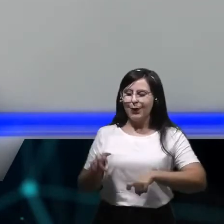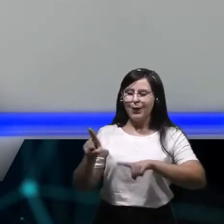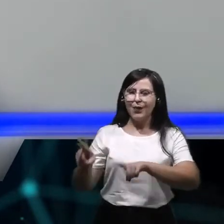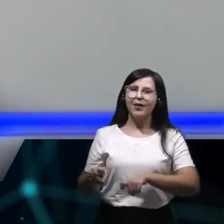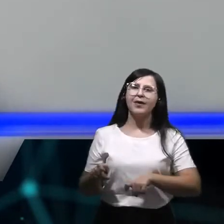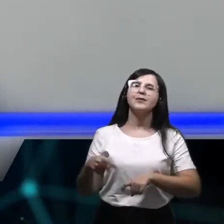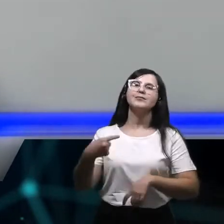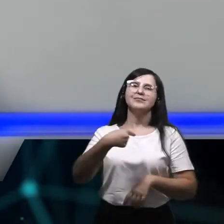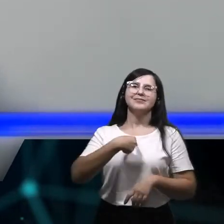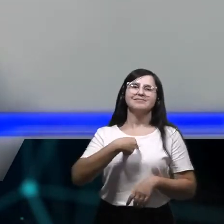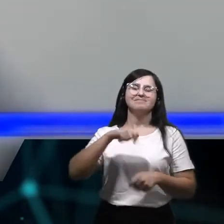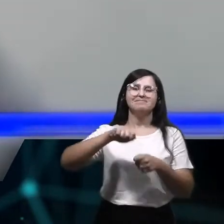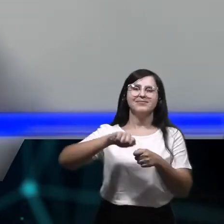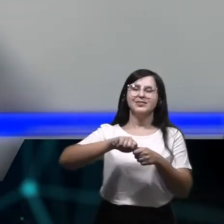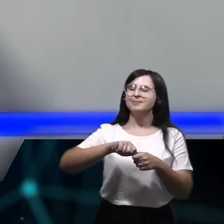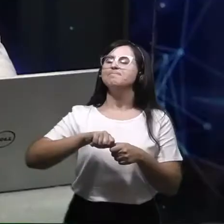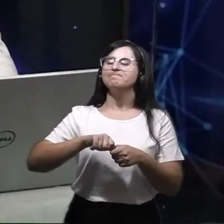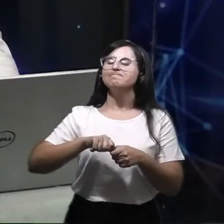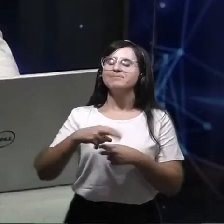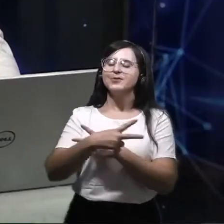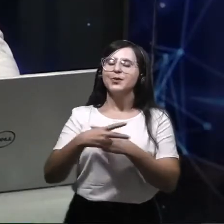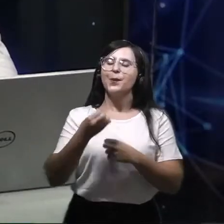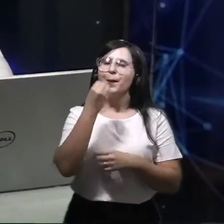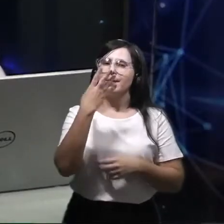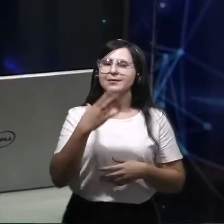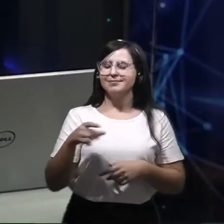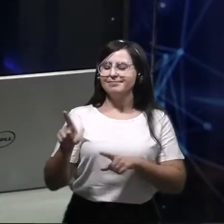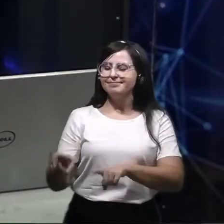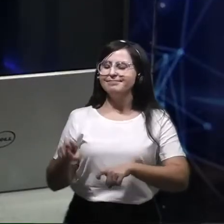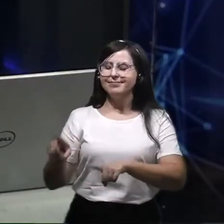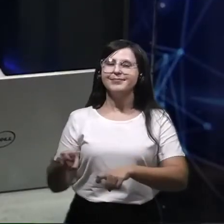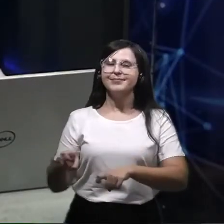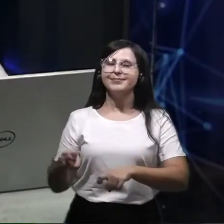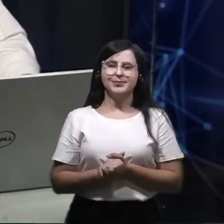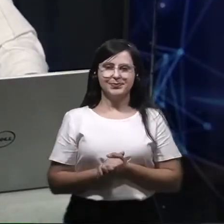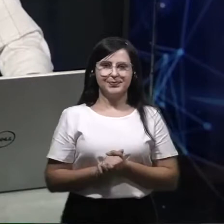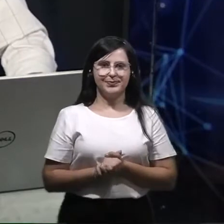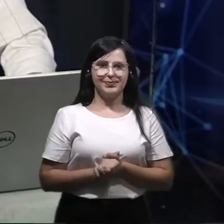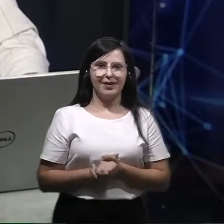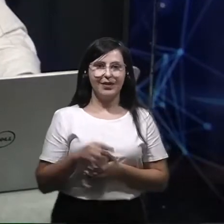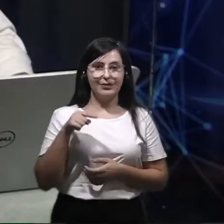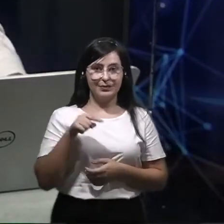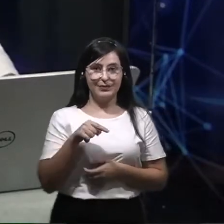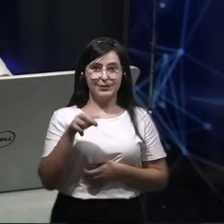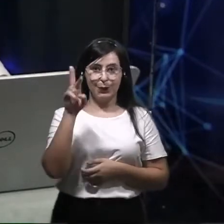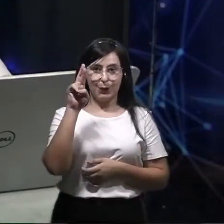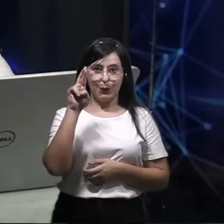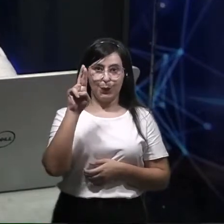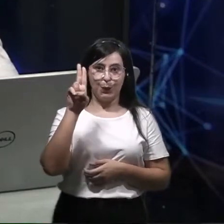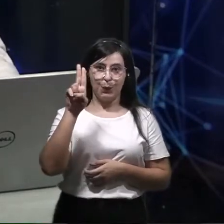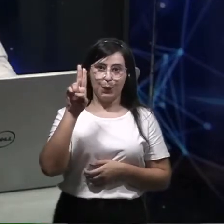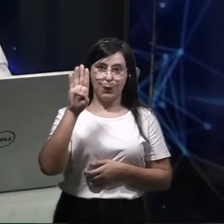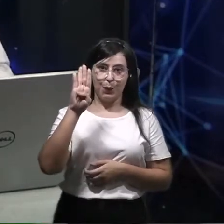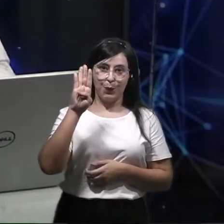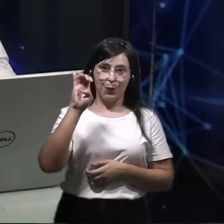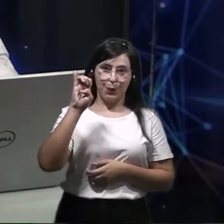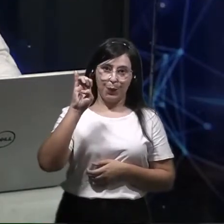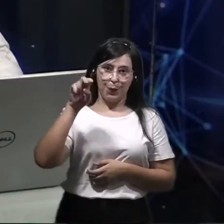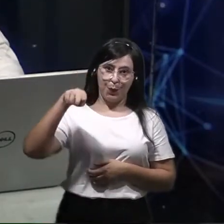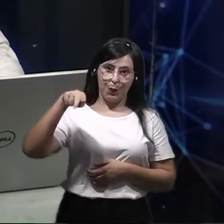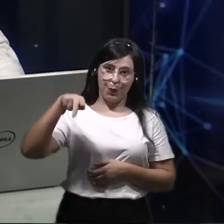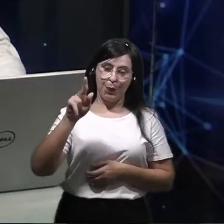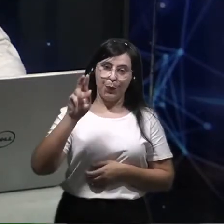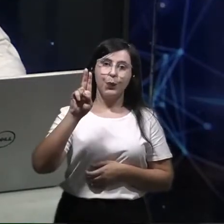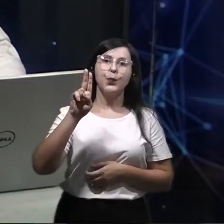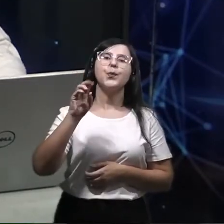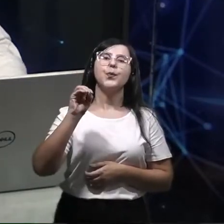assentamentos e eu vou fazer muito por ele. Ok, o candidato Rubinho Nunes agora escolherá o candidato que ele vai fazer a pergunta, sendo um candidato que